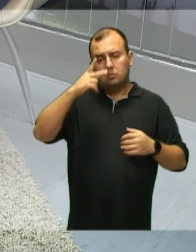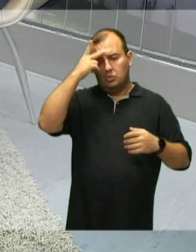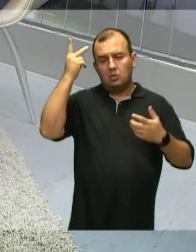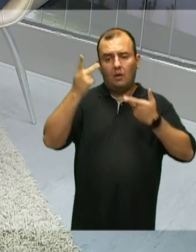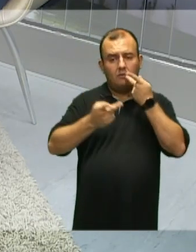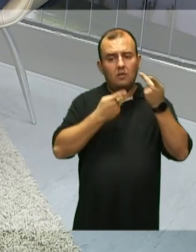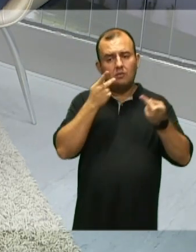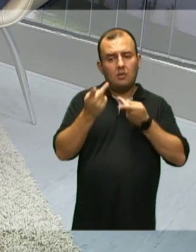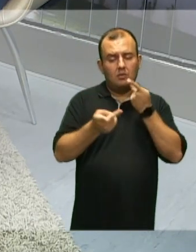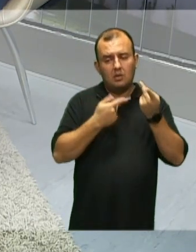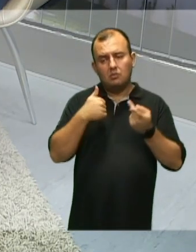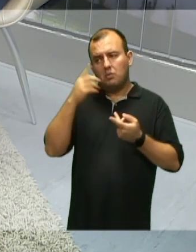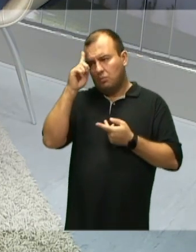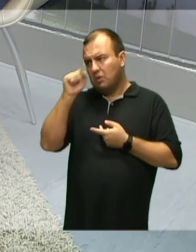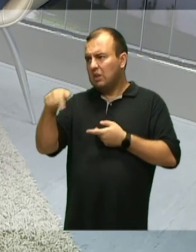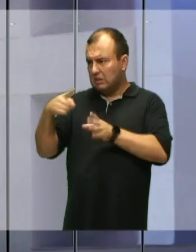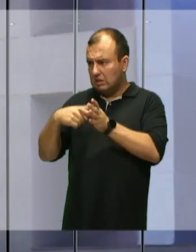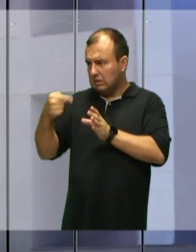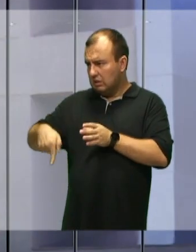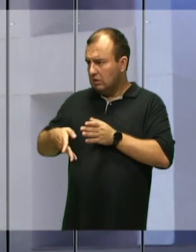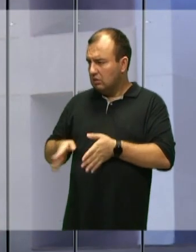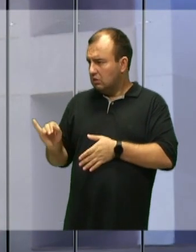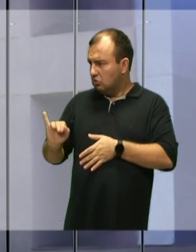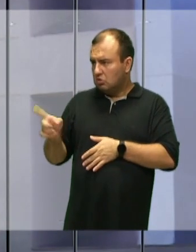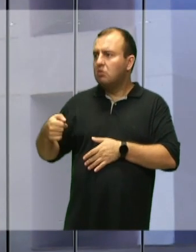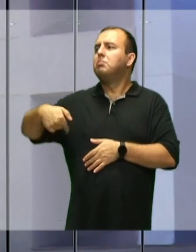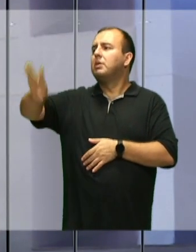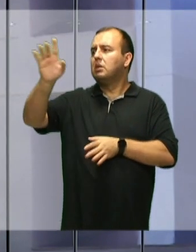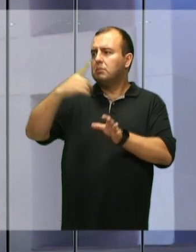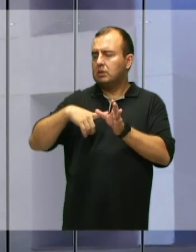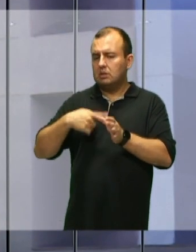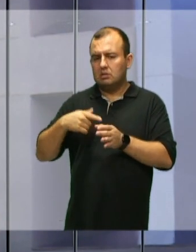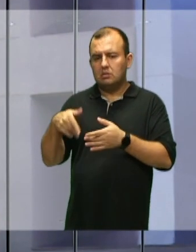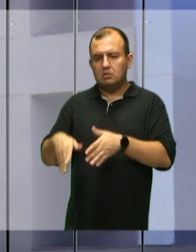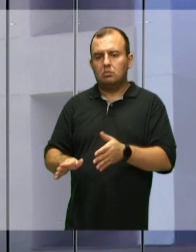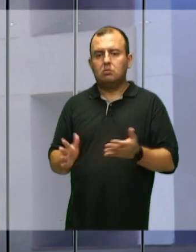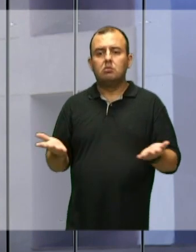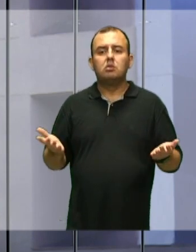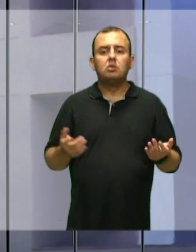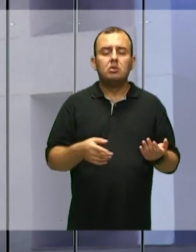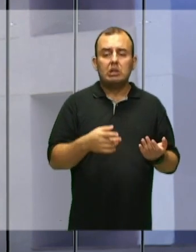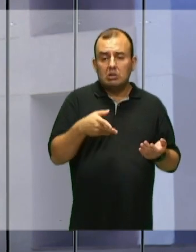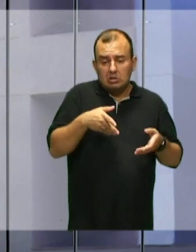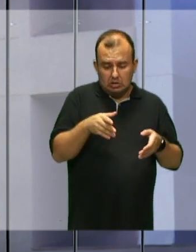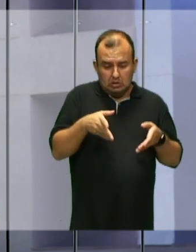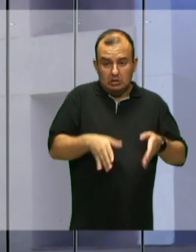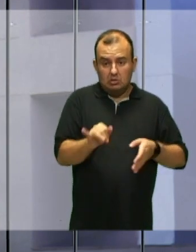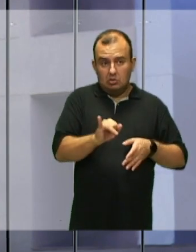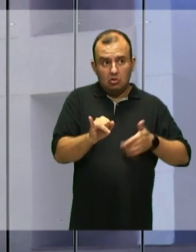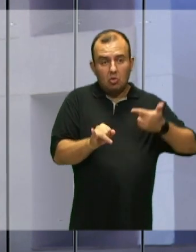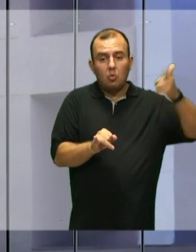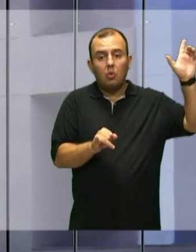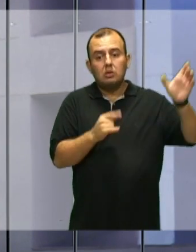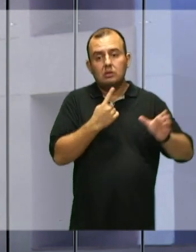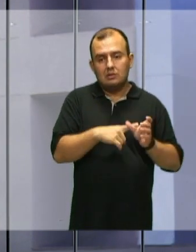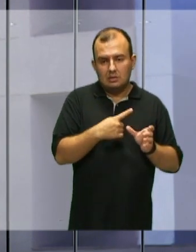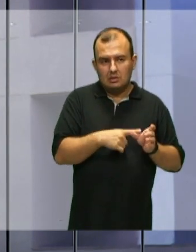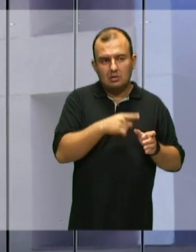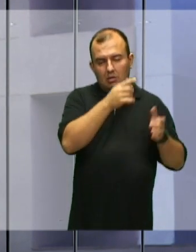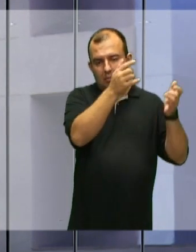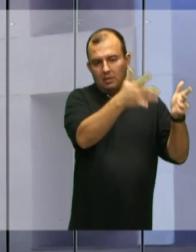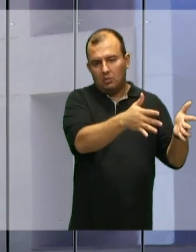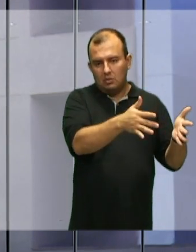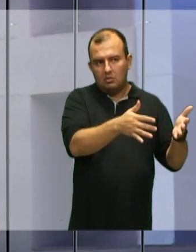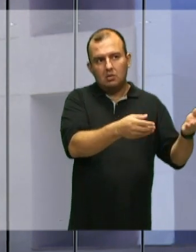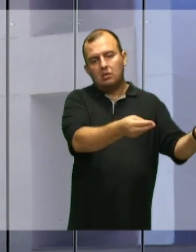né que se traz Ah manda pra cidade de origem então será que nós não temos nenhum itajaiense morador de rua como eu falei Lembrando que acredito que é uma doença